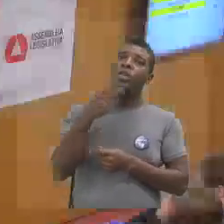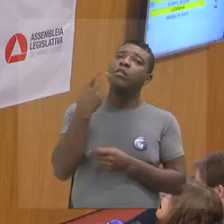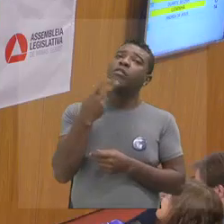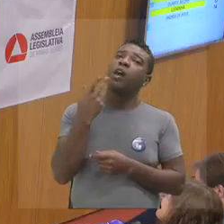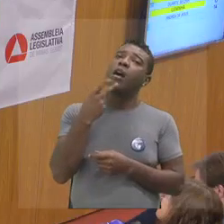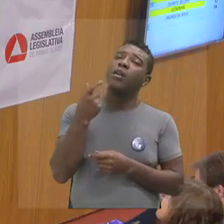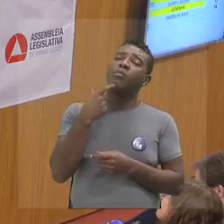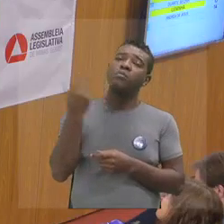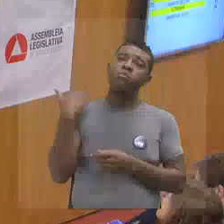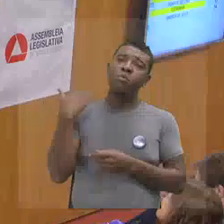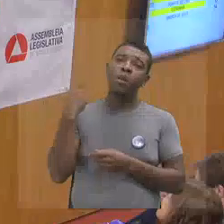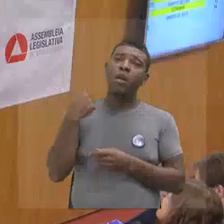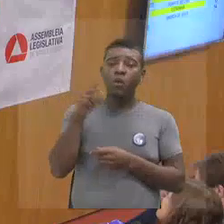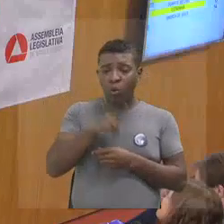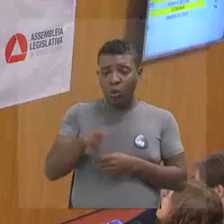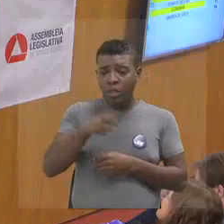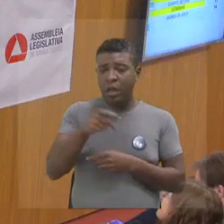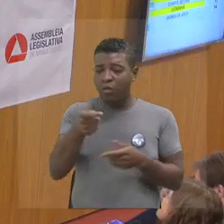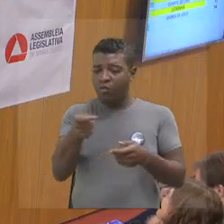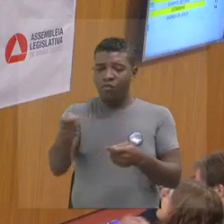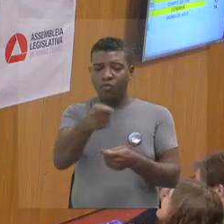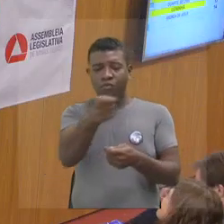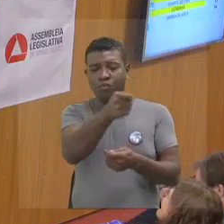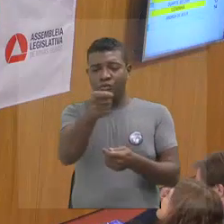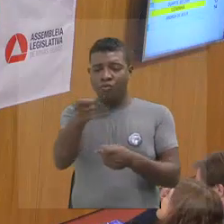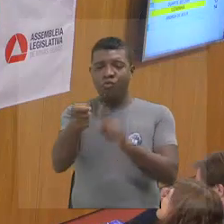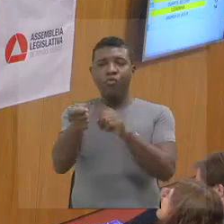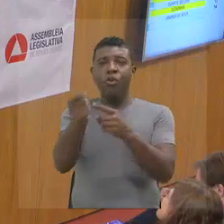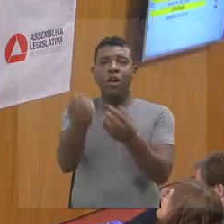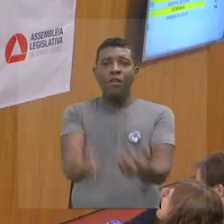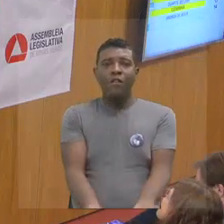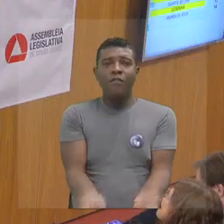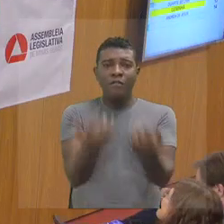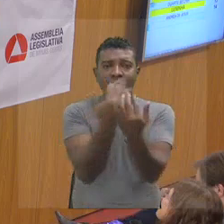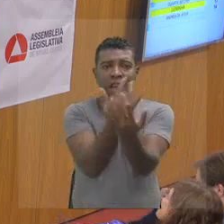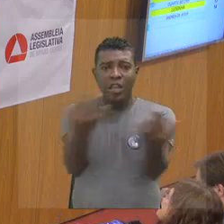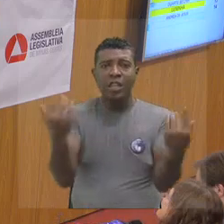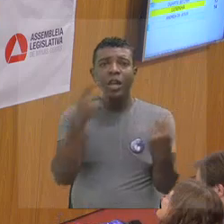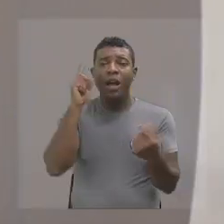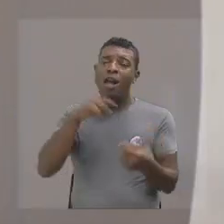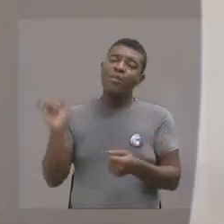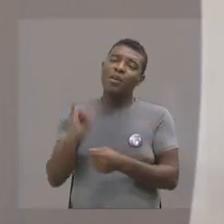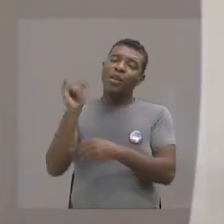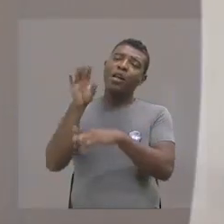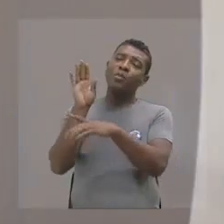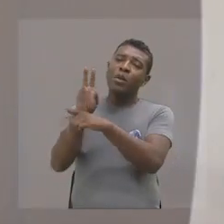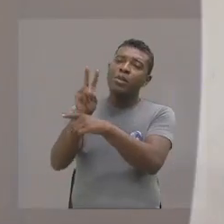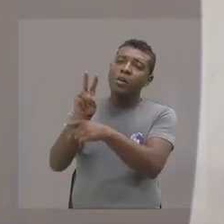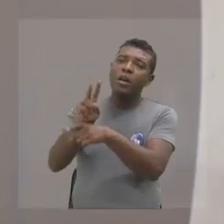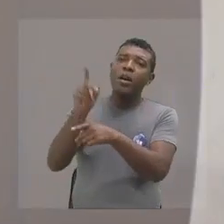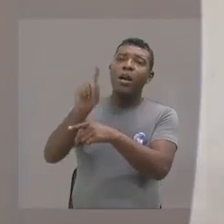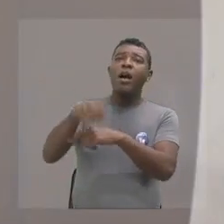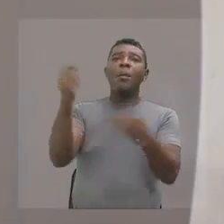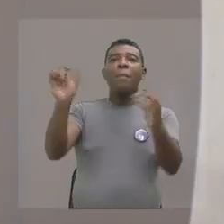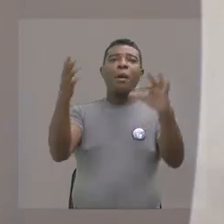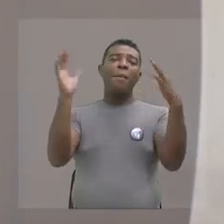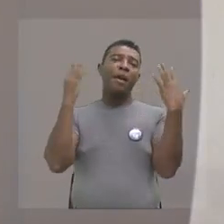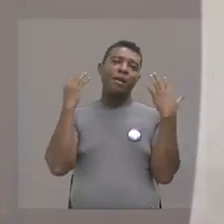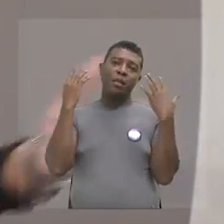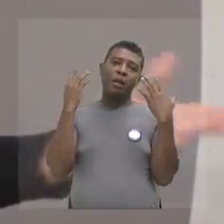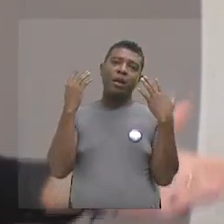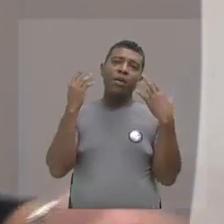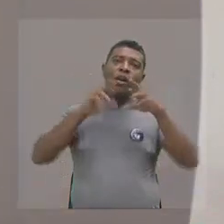então usar biofertilizantes né é uma alternativa muito importante para a preservação ambiental para aumento produtividade e